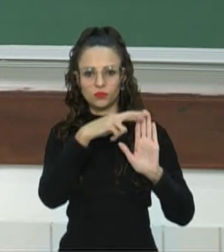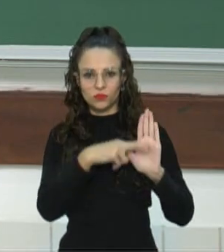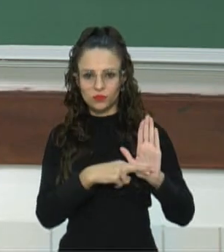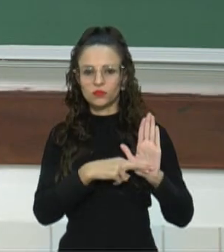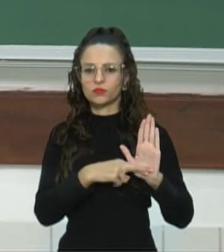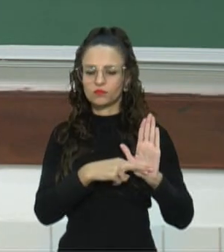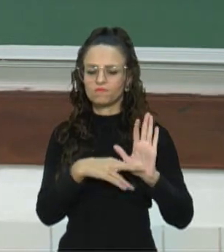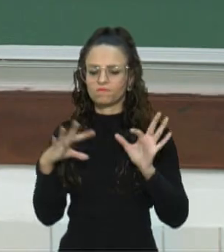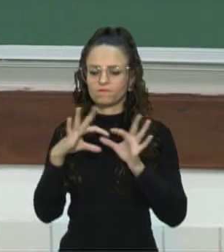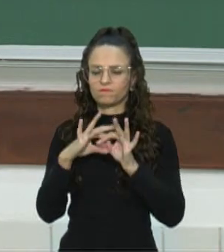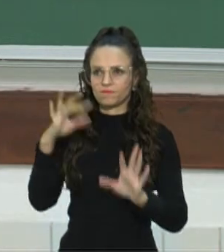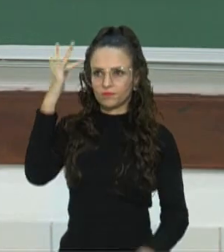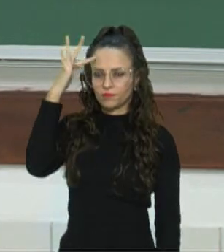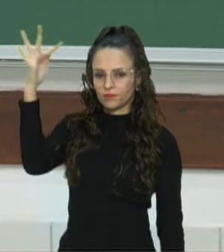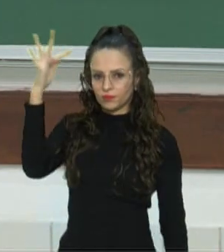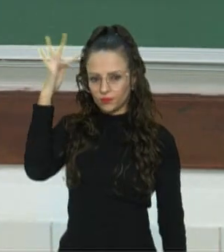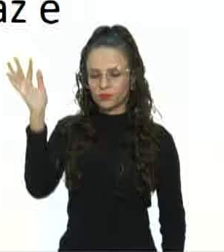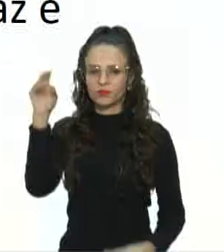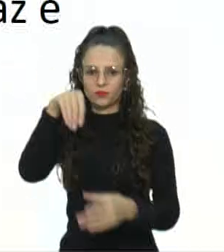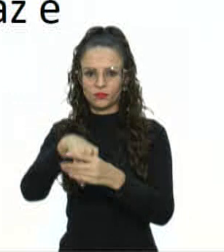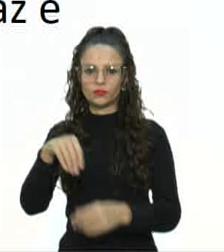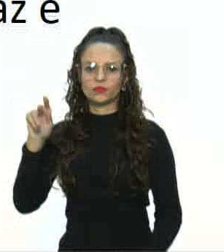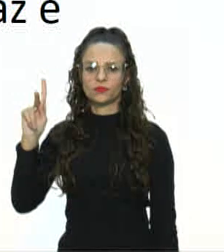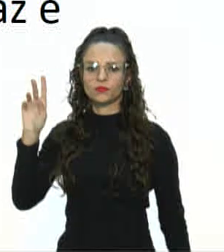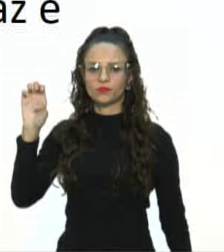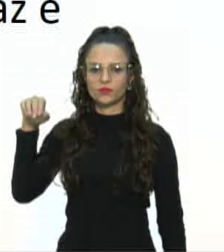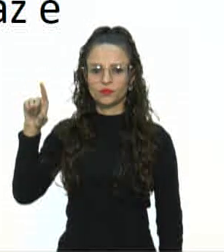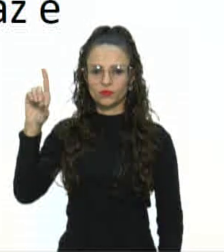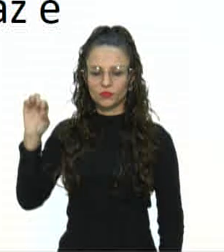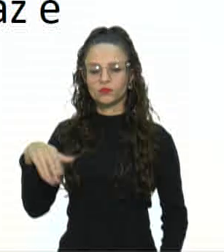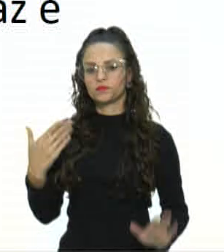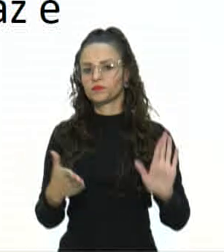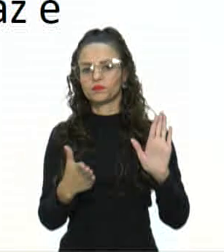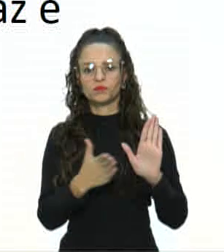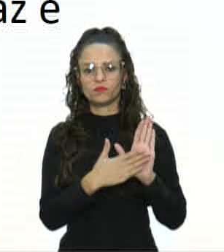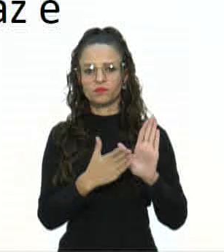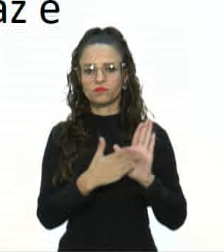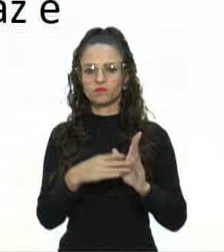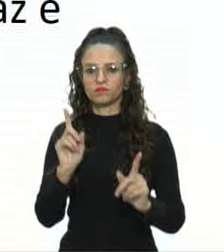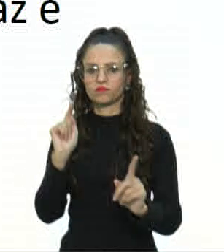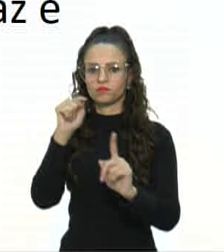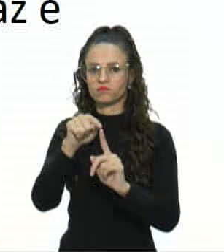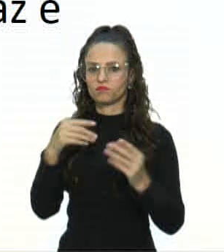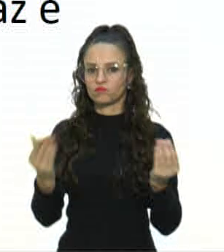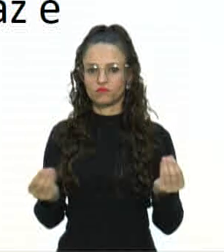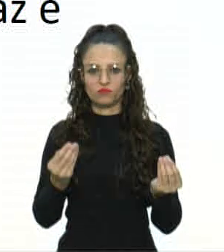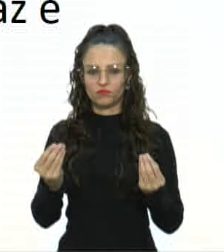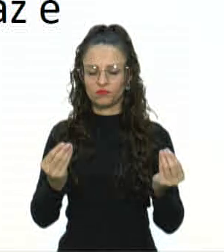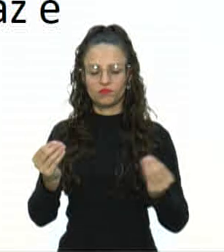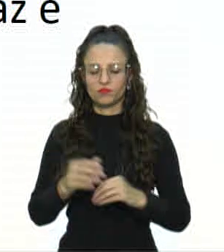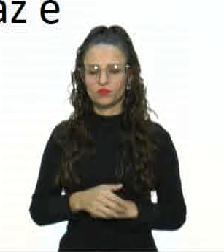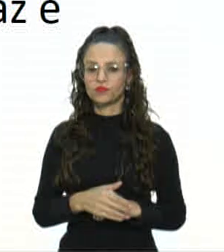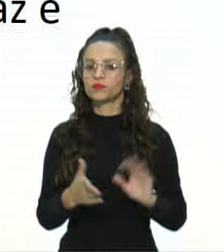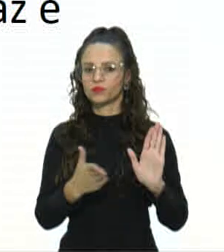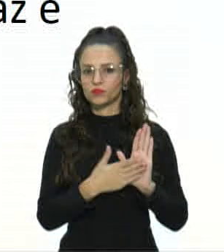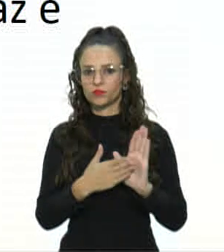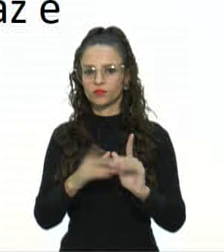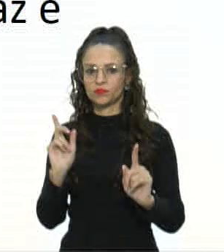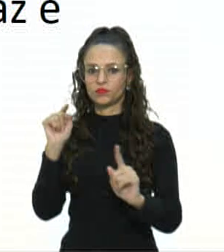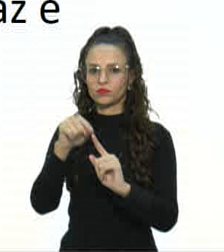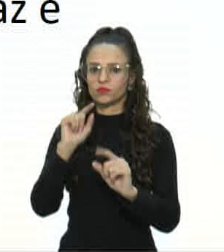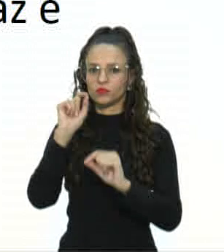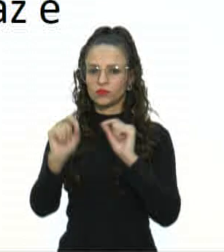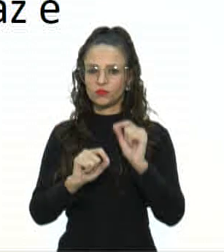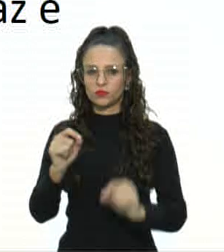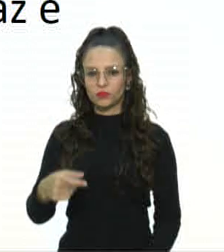filosóficos também presentes no Kendo, né? Então aqui tem o propósito, o que visa o Kendo, né? Então o propósito do Kendo é